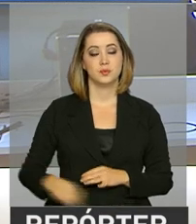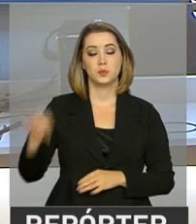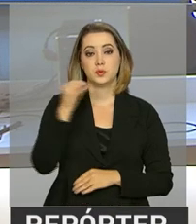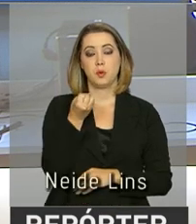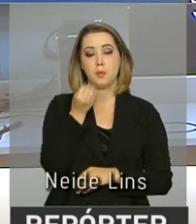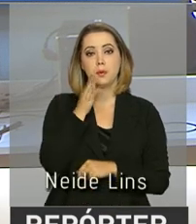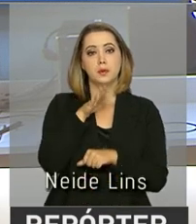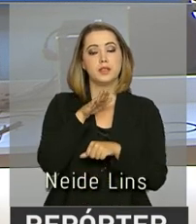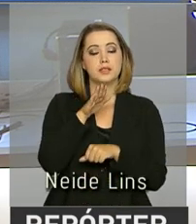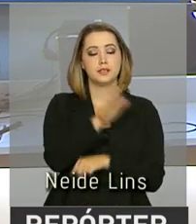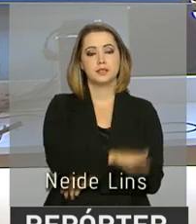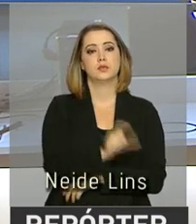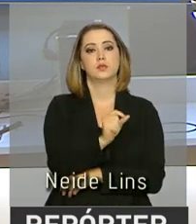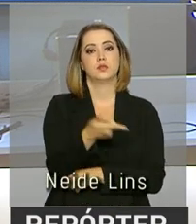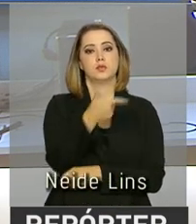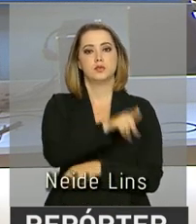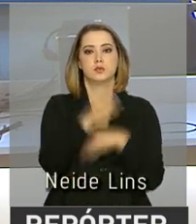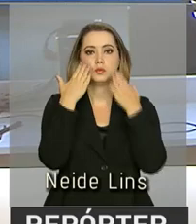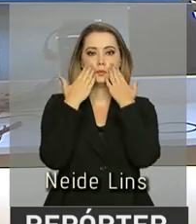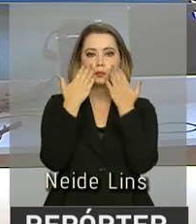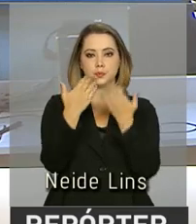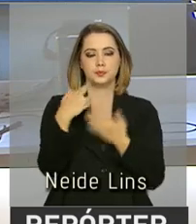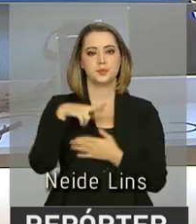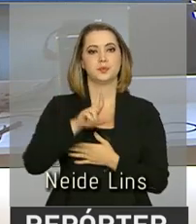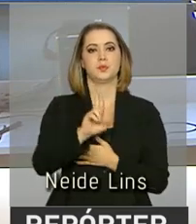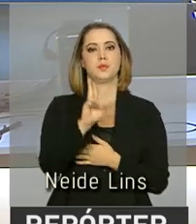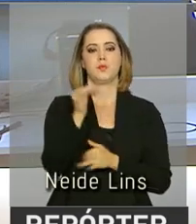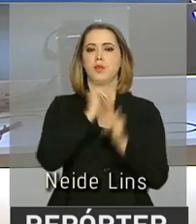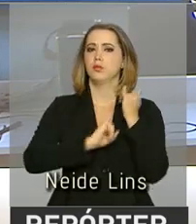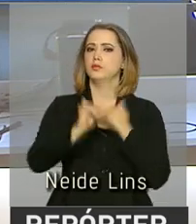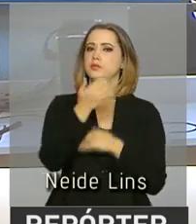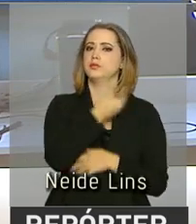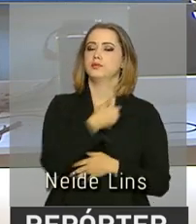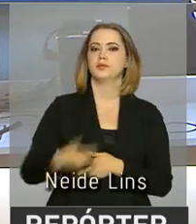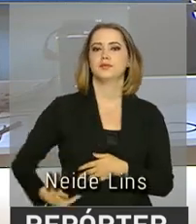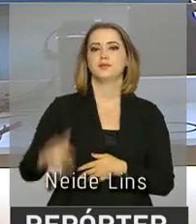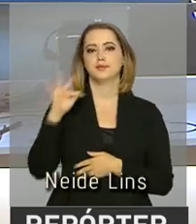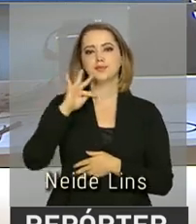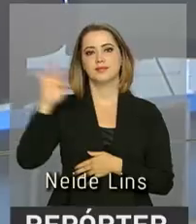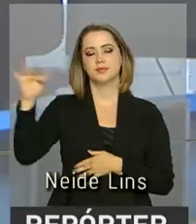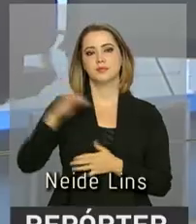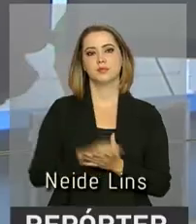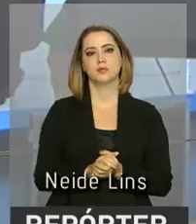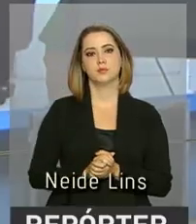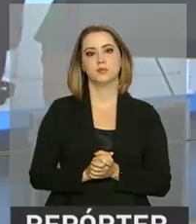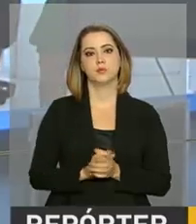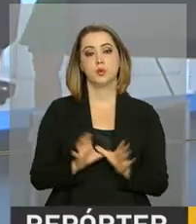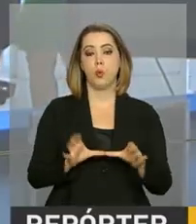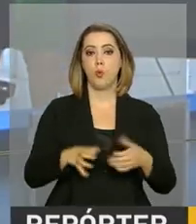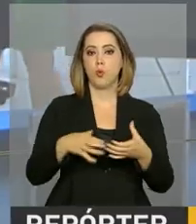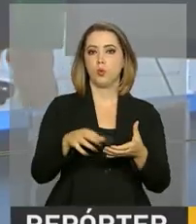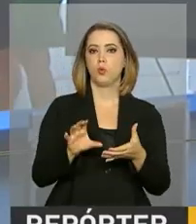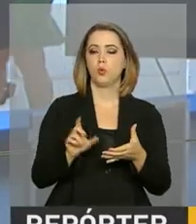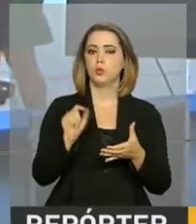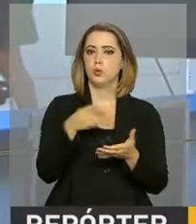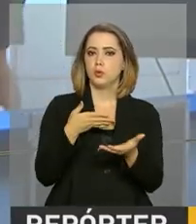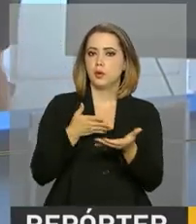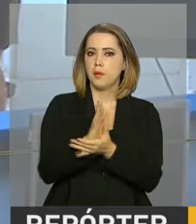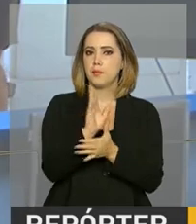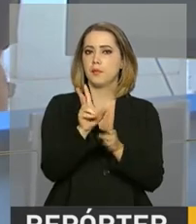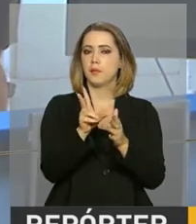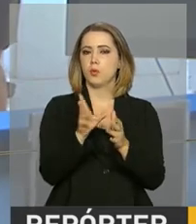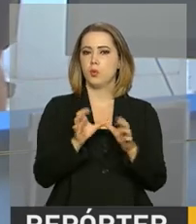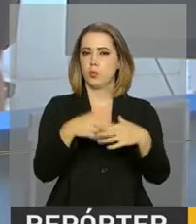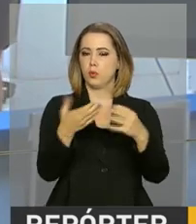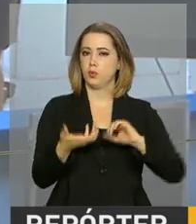Olá, boa tarde. Estamos de volta com mais uma edição do Repórter NBR e as notícias do governo federal. Comissão do Congresso aprova o texto